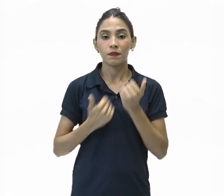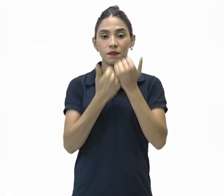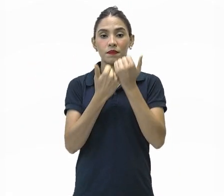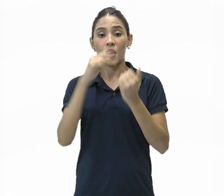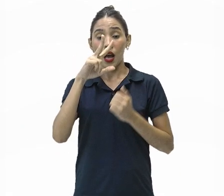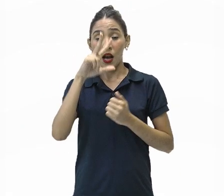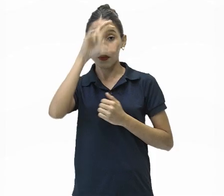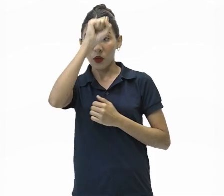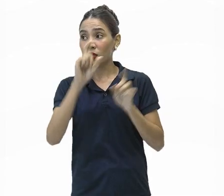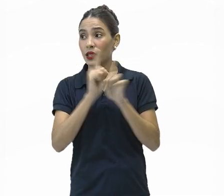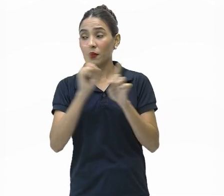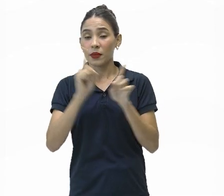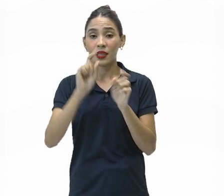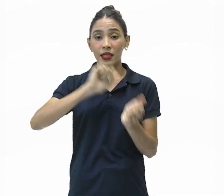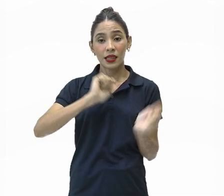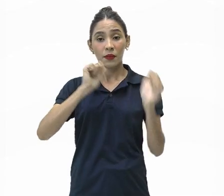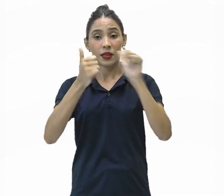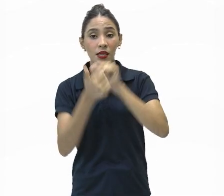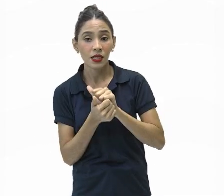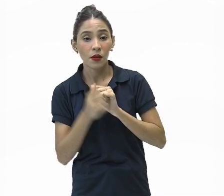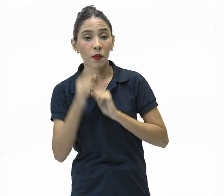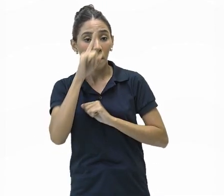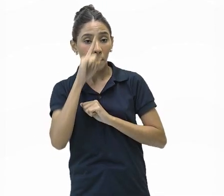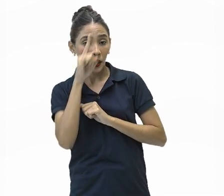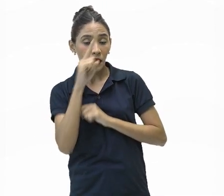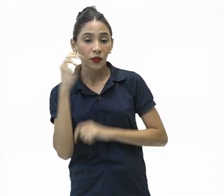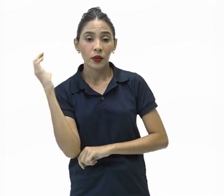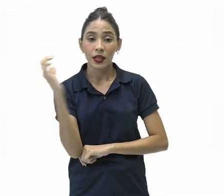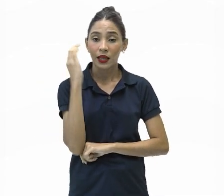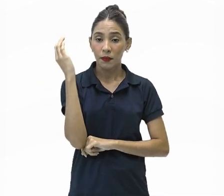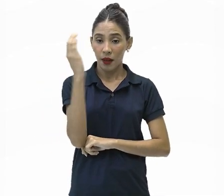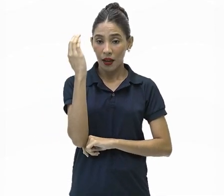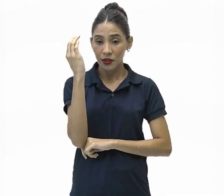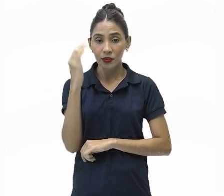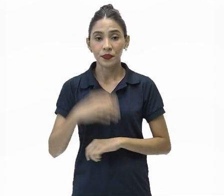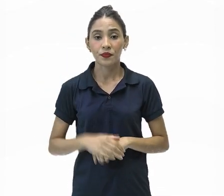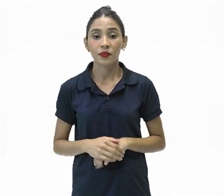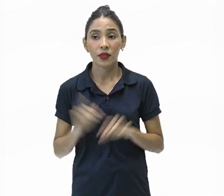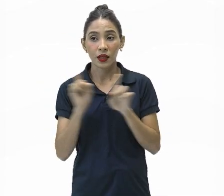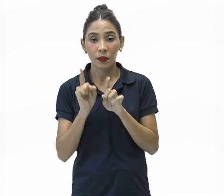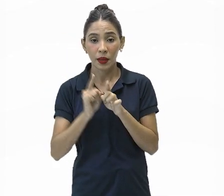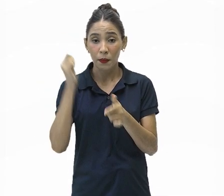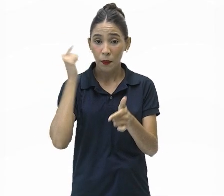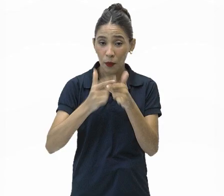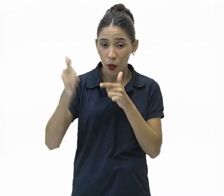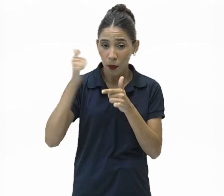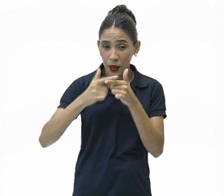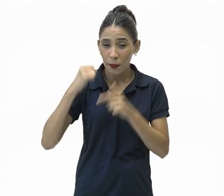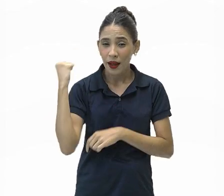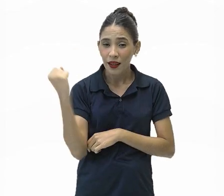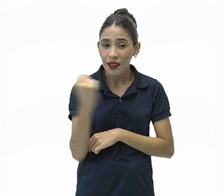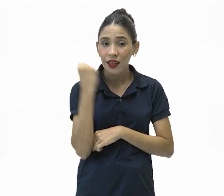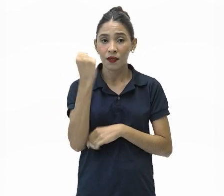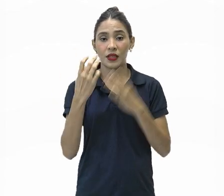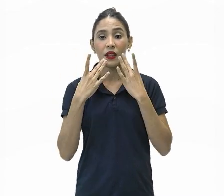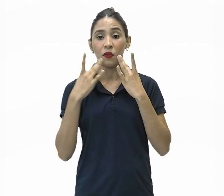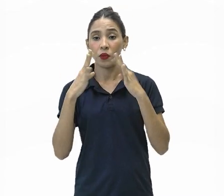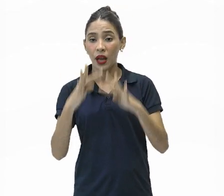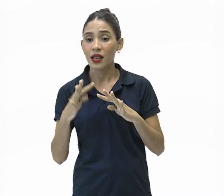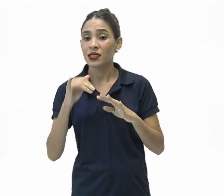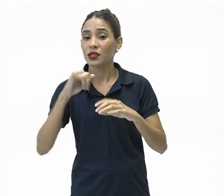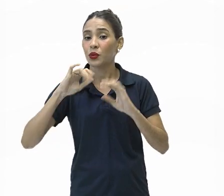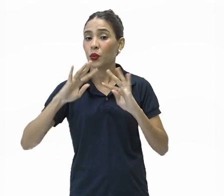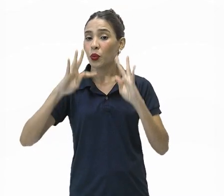a resiliência e adaptação a riscos climáticos e catástrofes naturais em todos